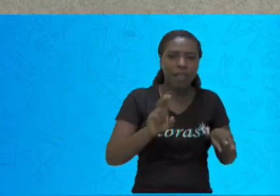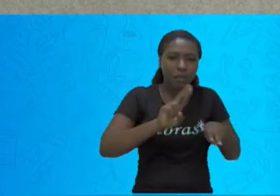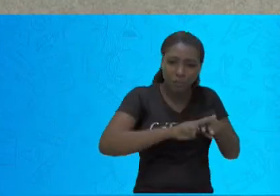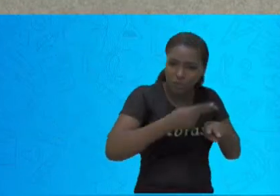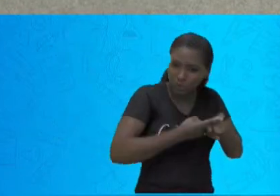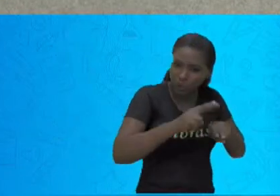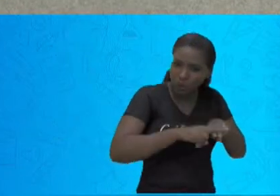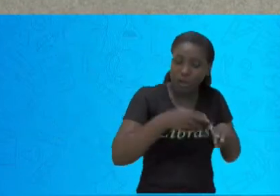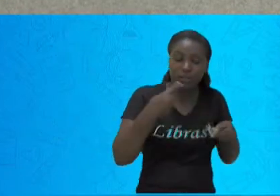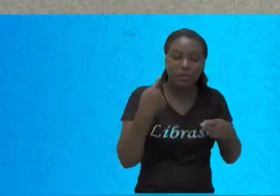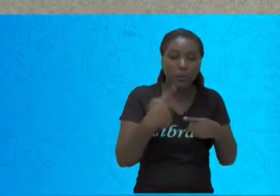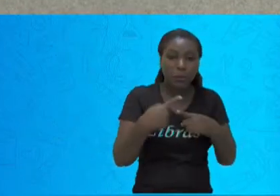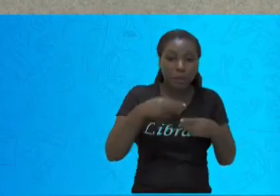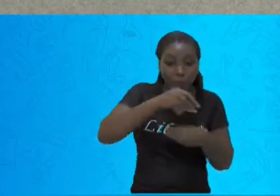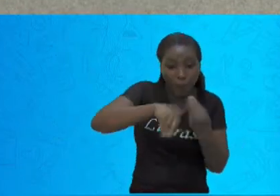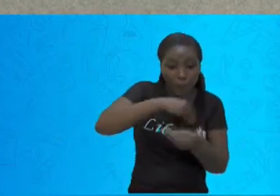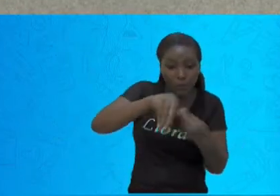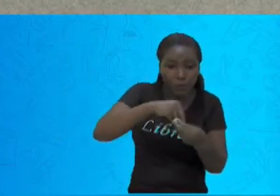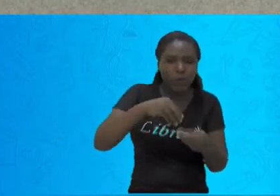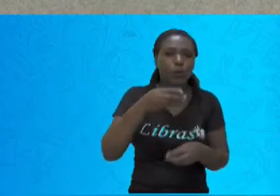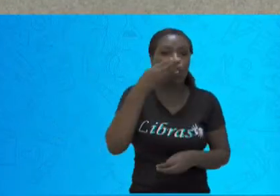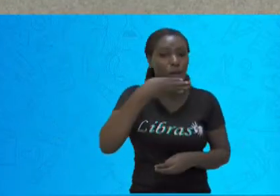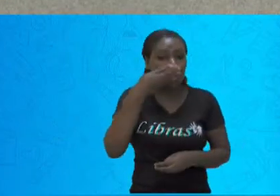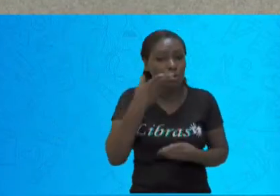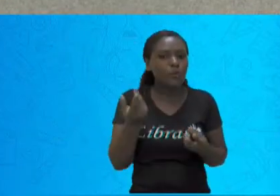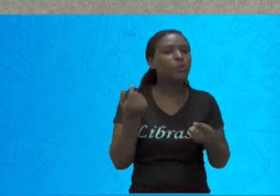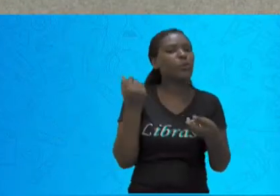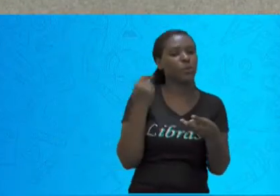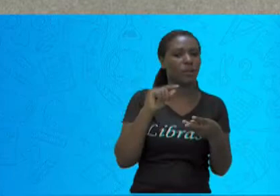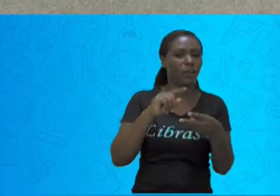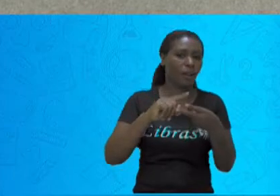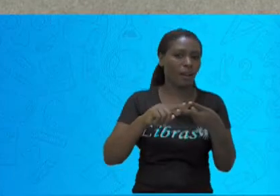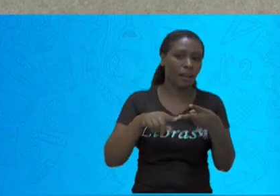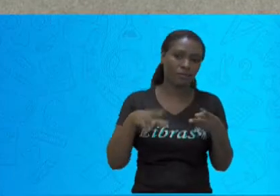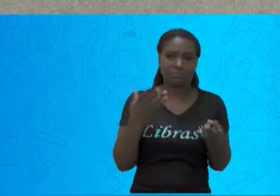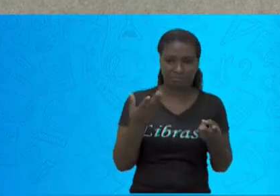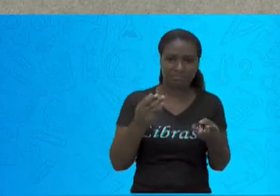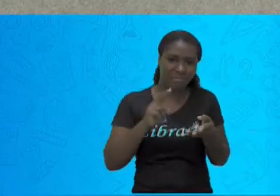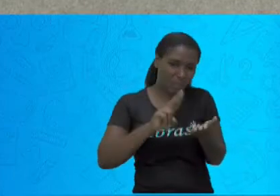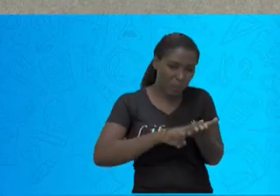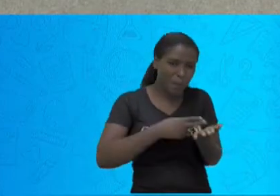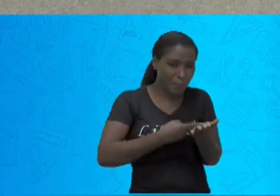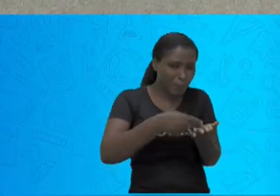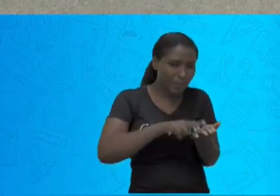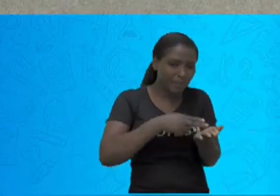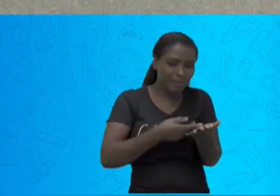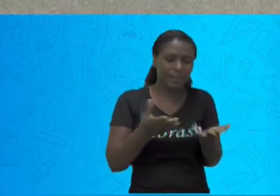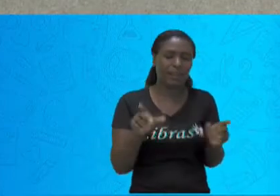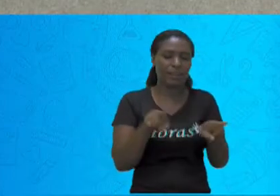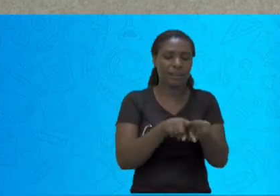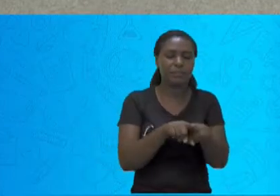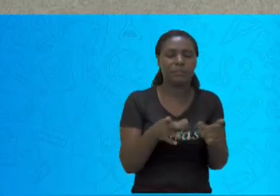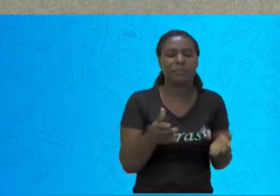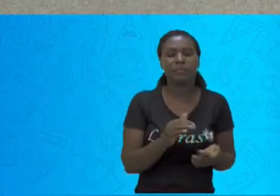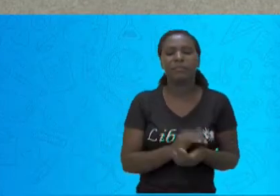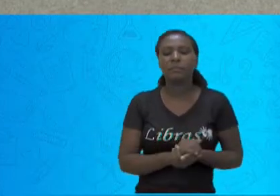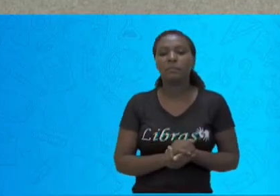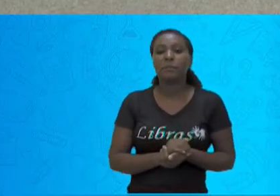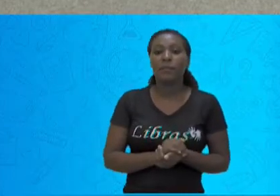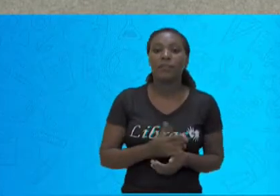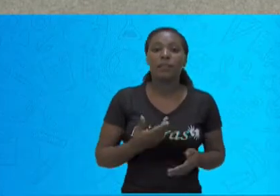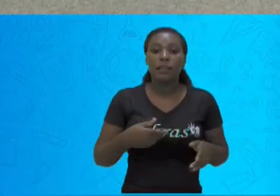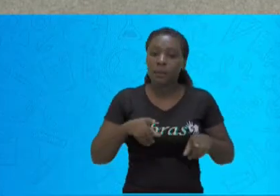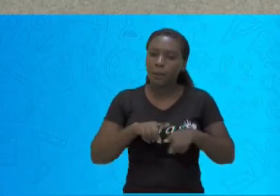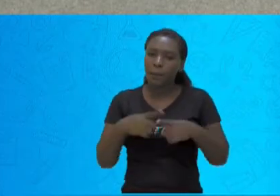chocolate. Para plantar e criar os seus animais, os maias utilizavam as queimadas, o grande consumo